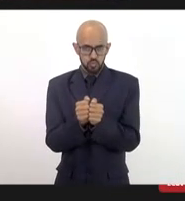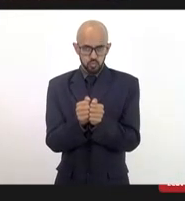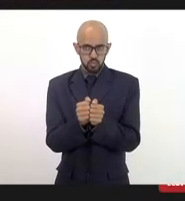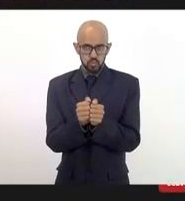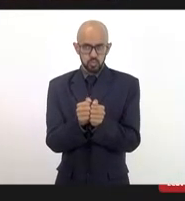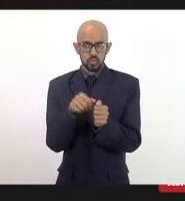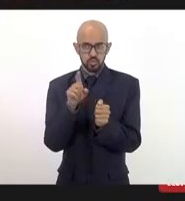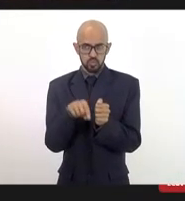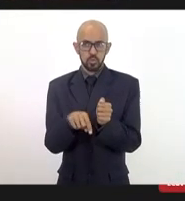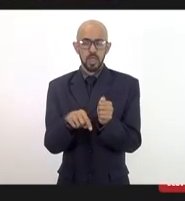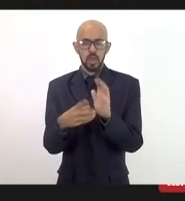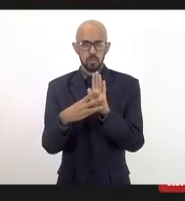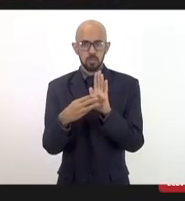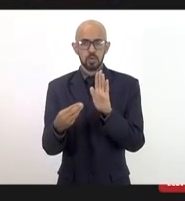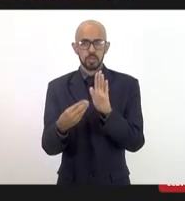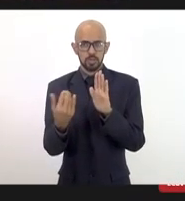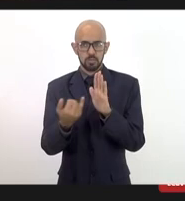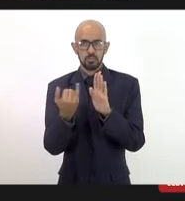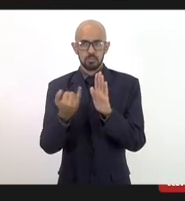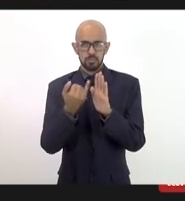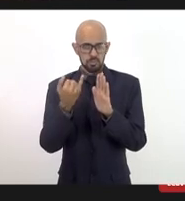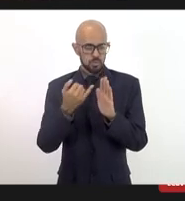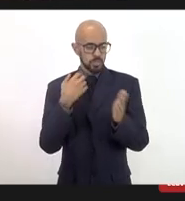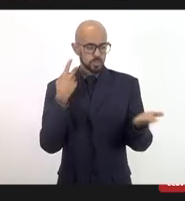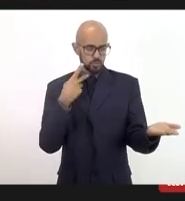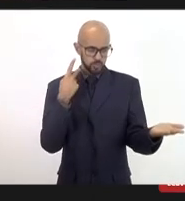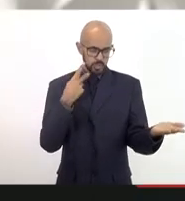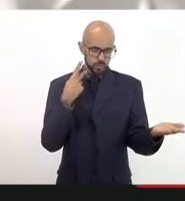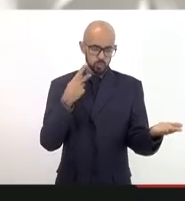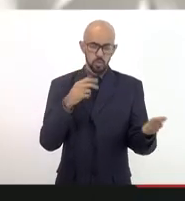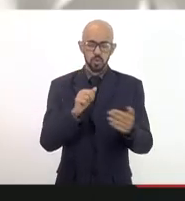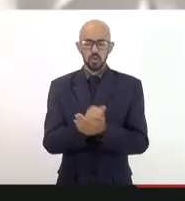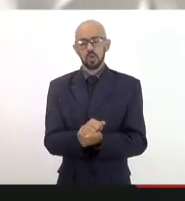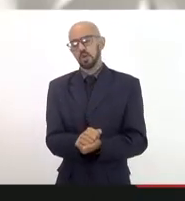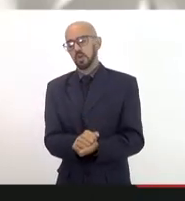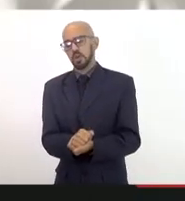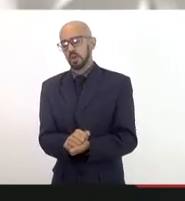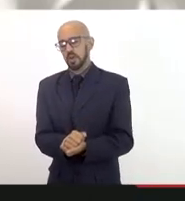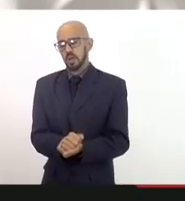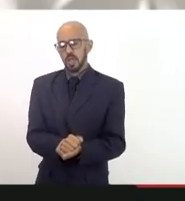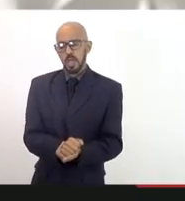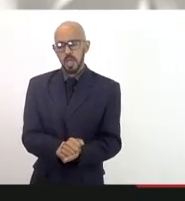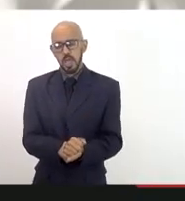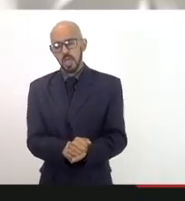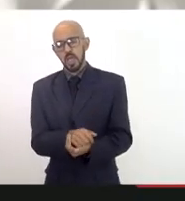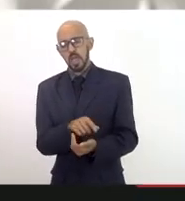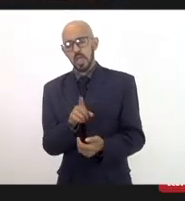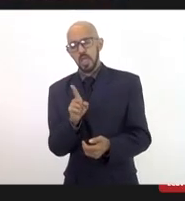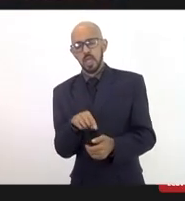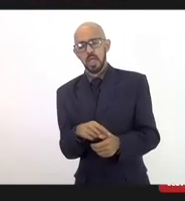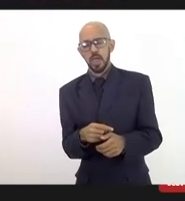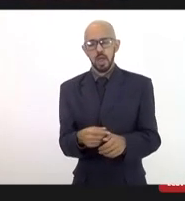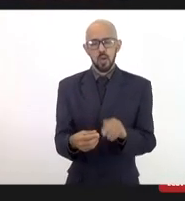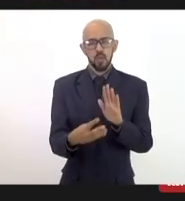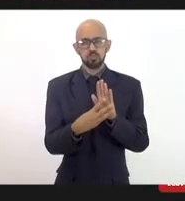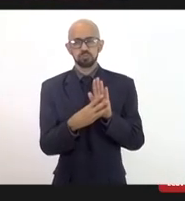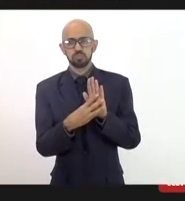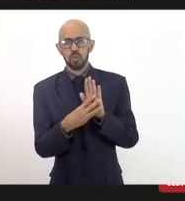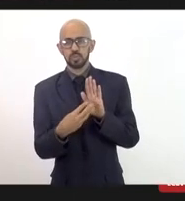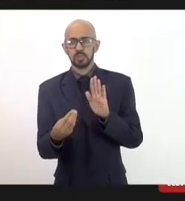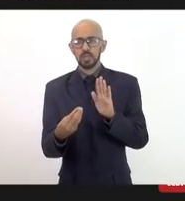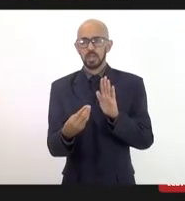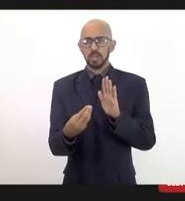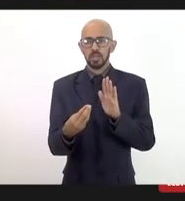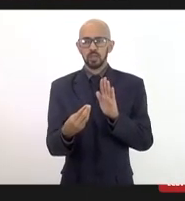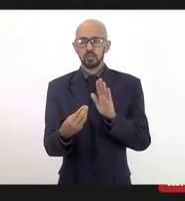bom exemplo, sabe, vereador Paulo Pinheiro? Acho que esse exemplo de construção de ponte, de unificação